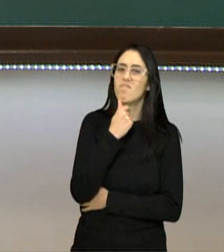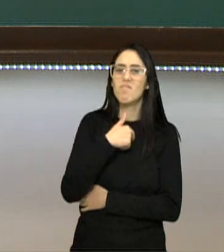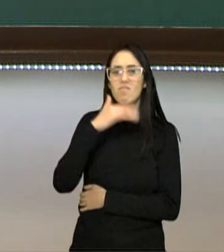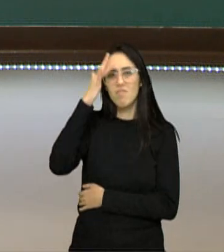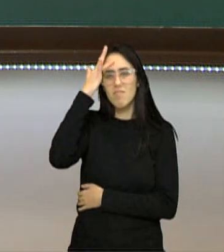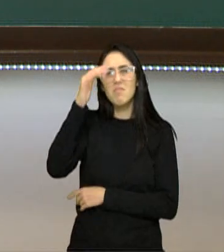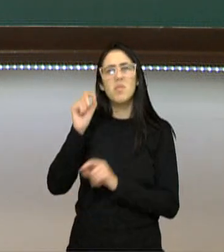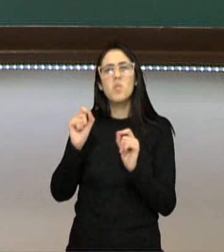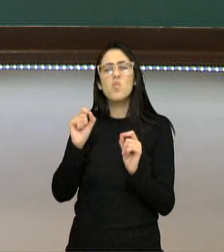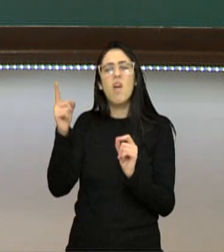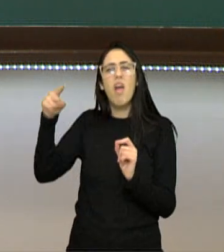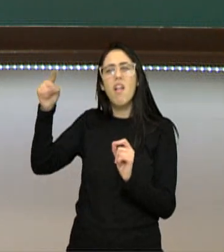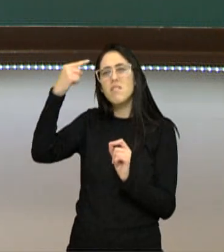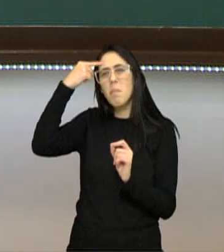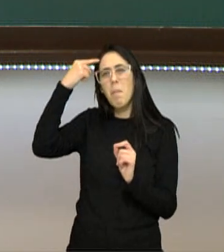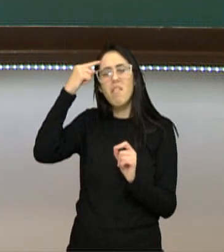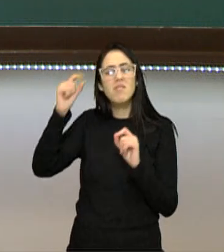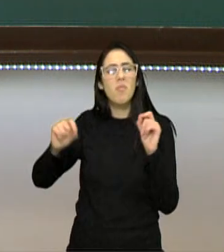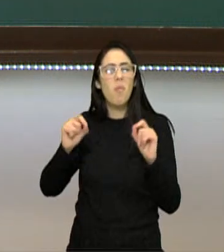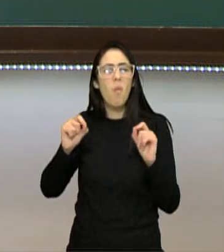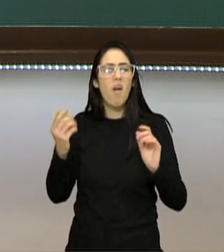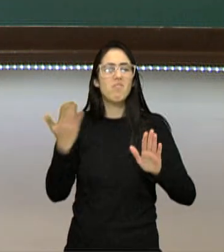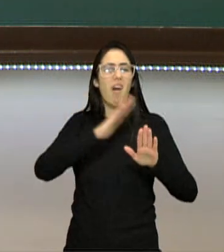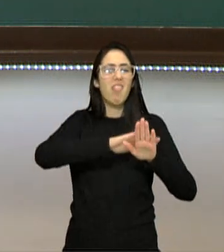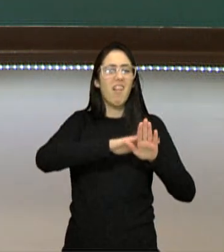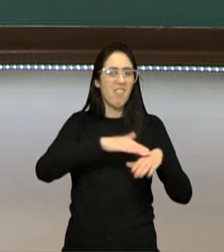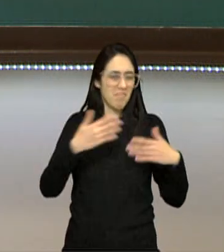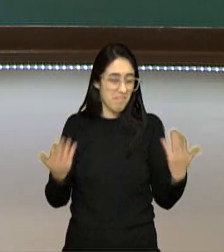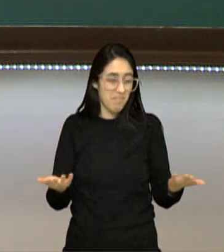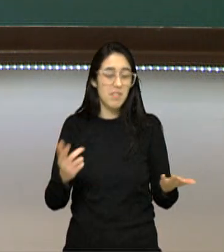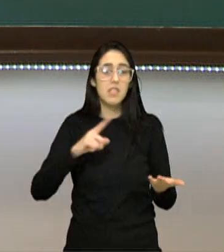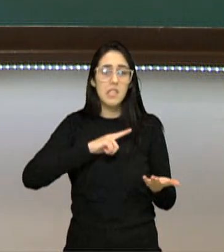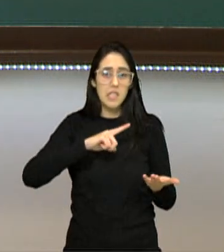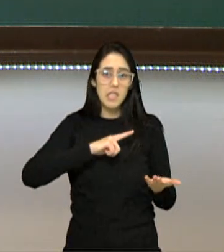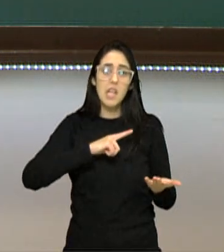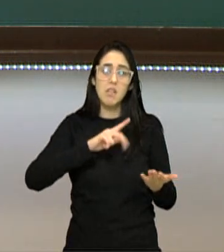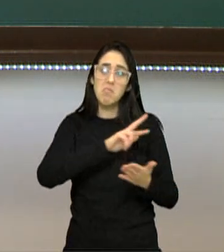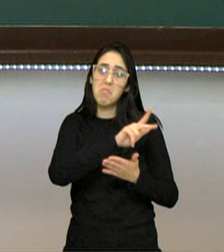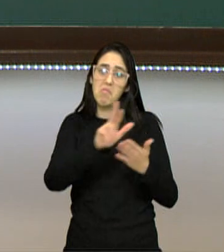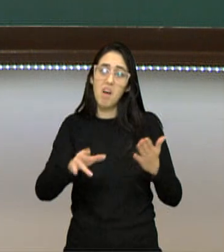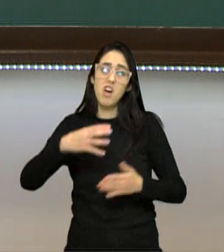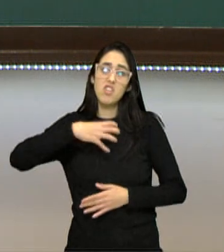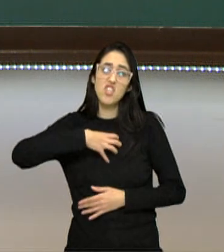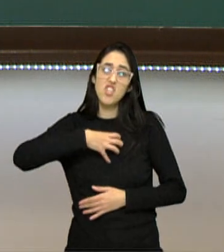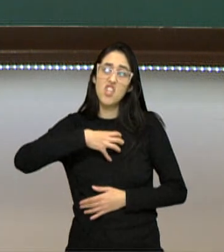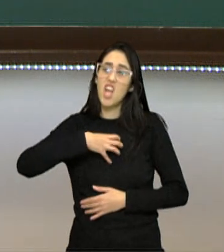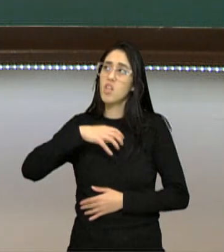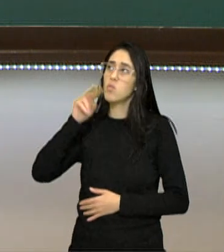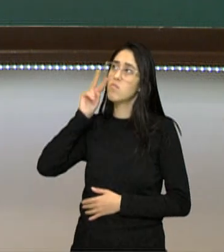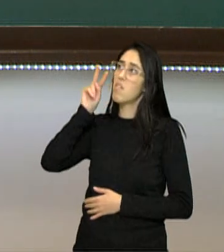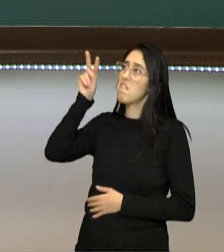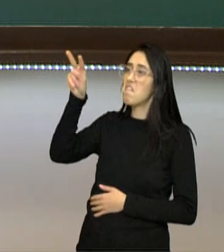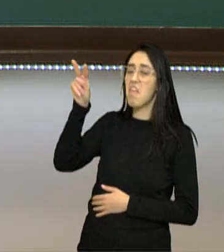estavam pensando, E também abre várias leituras essas mãos, não